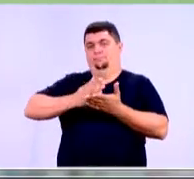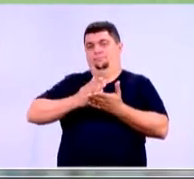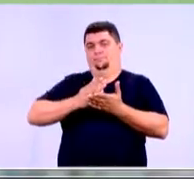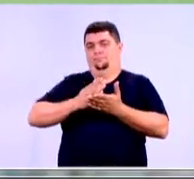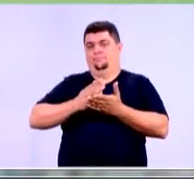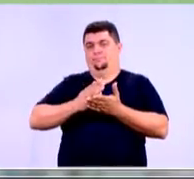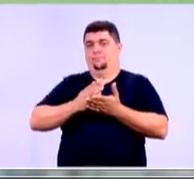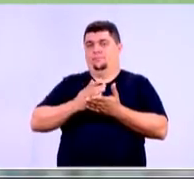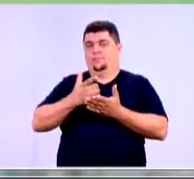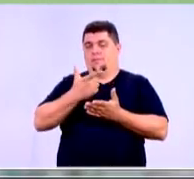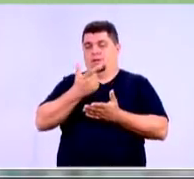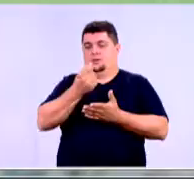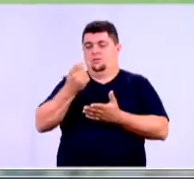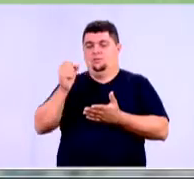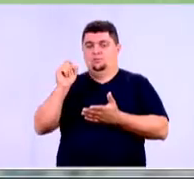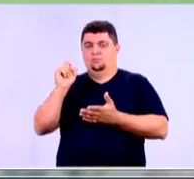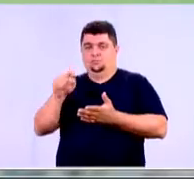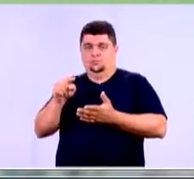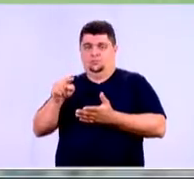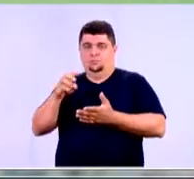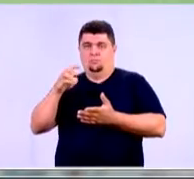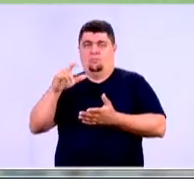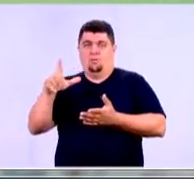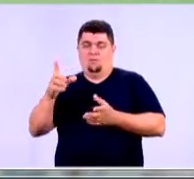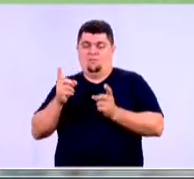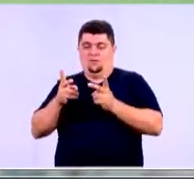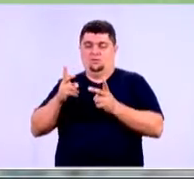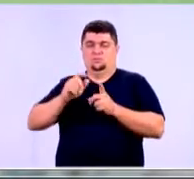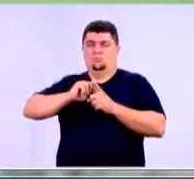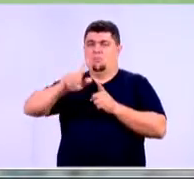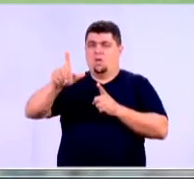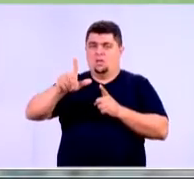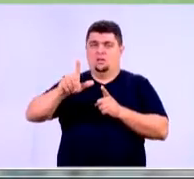Ou seja, dos 200 mil que ele vende por mês,